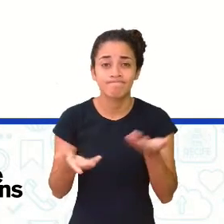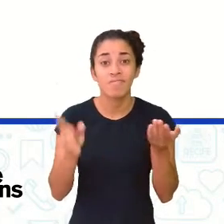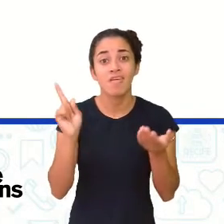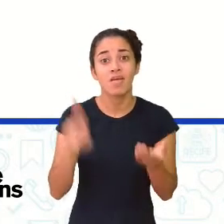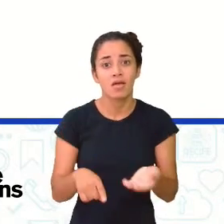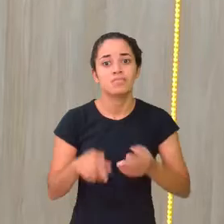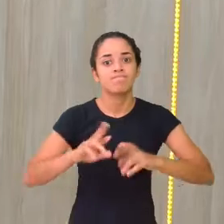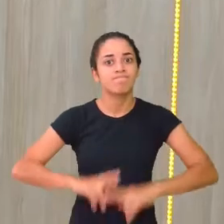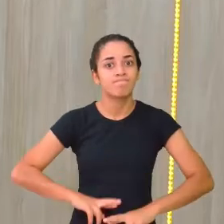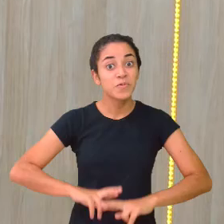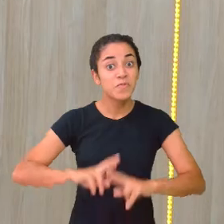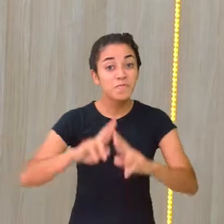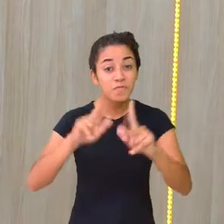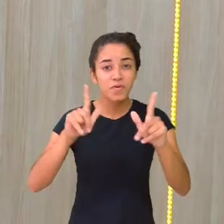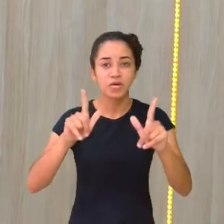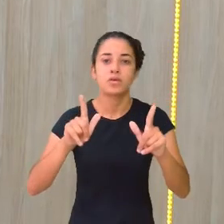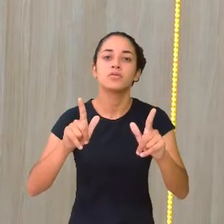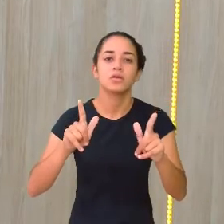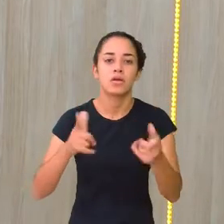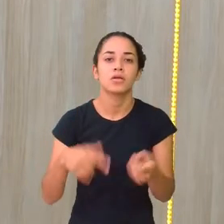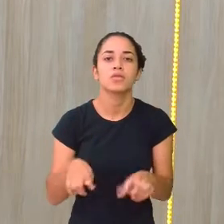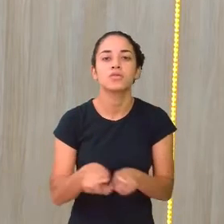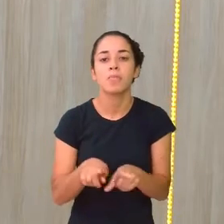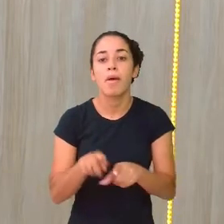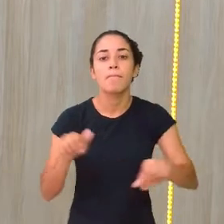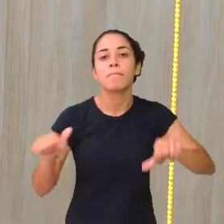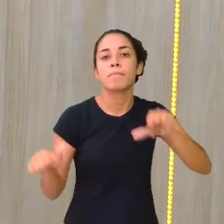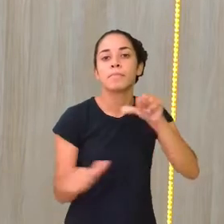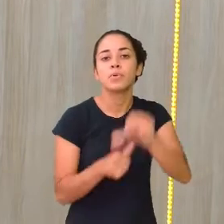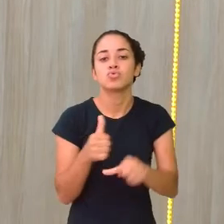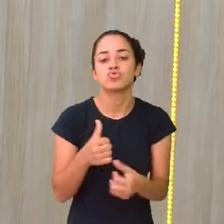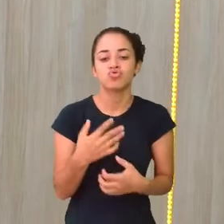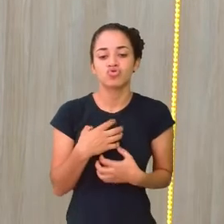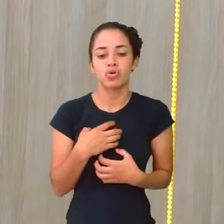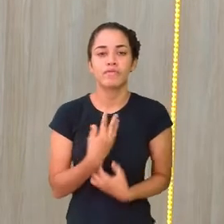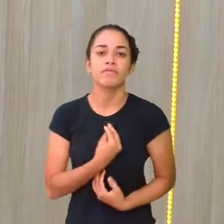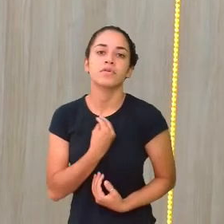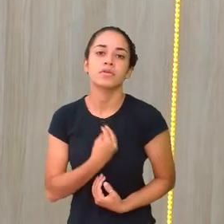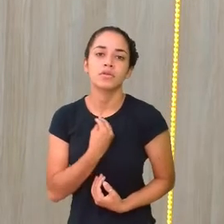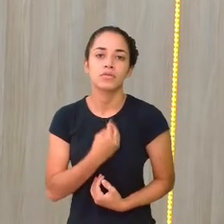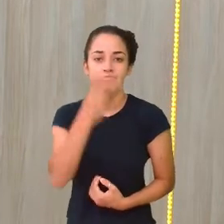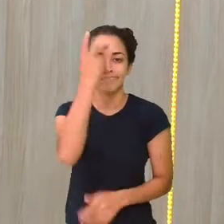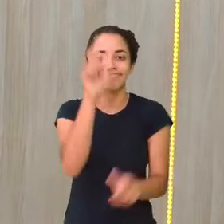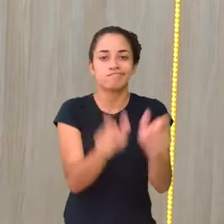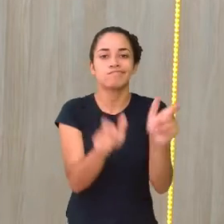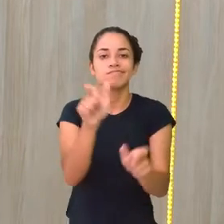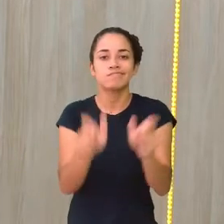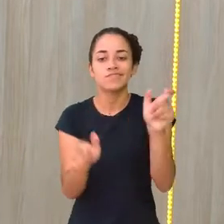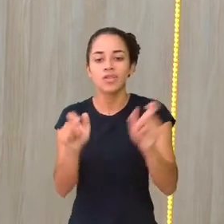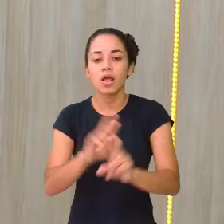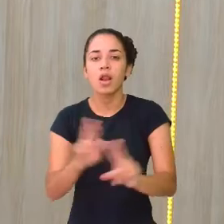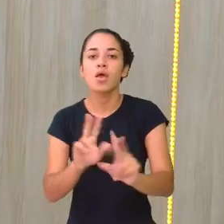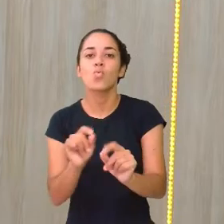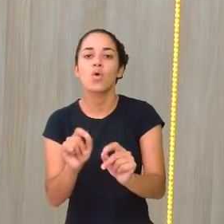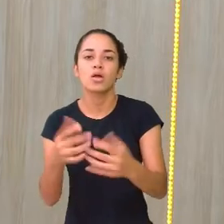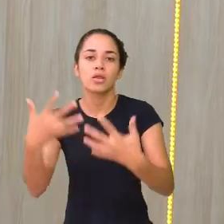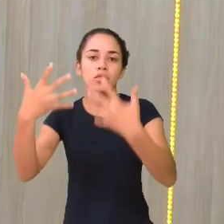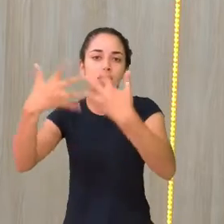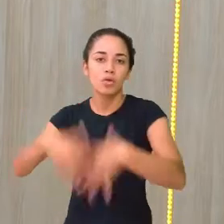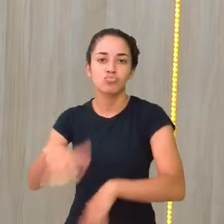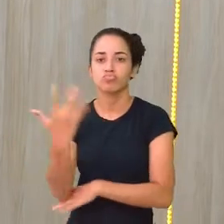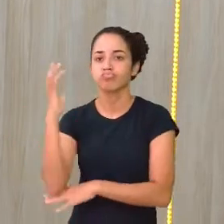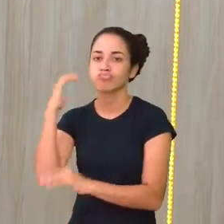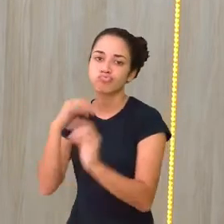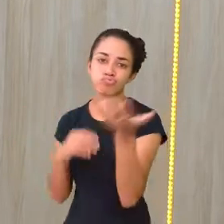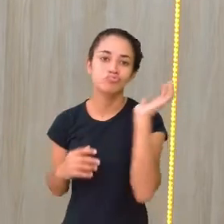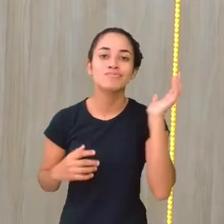isso alterou bastante o modo de vida do ser humano em relação à natureza.